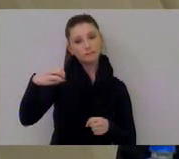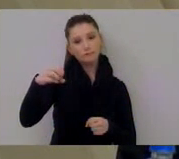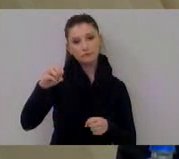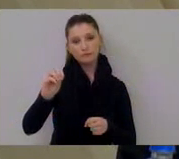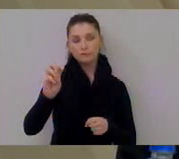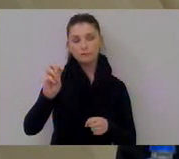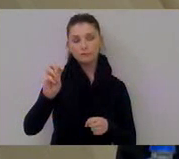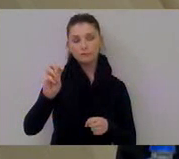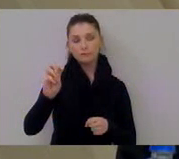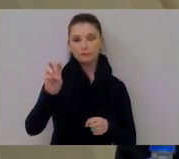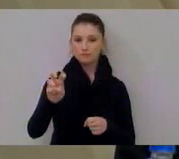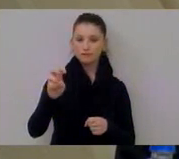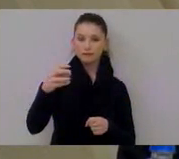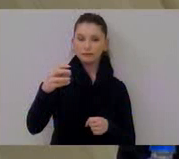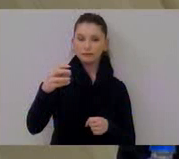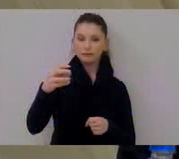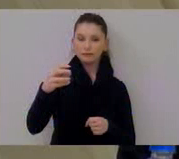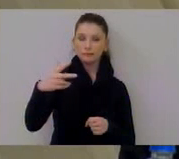305,